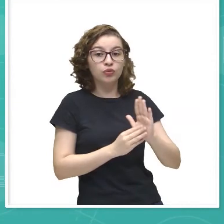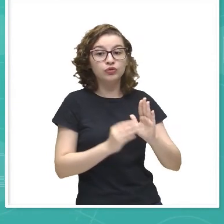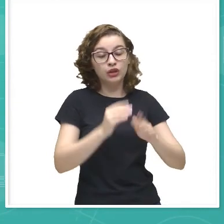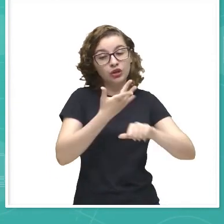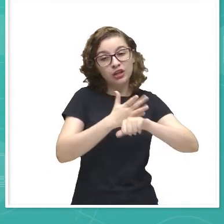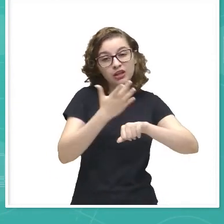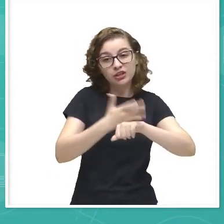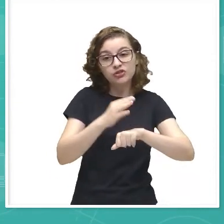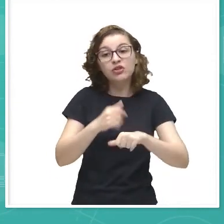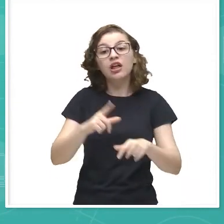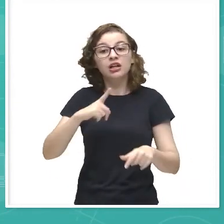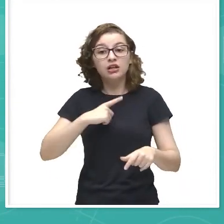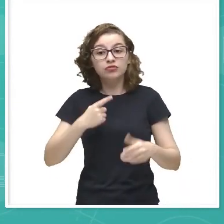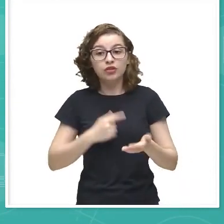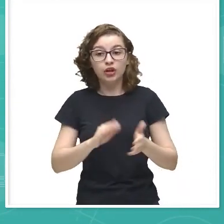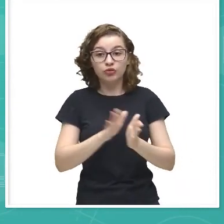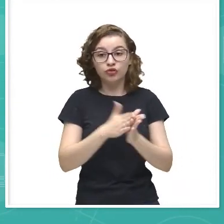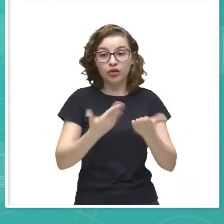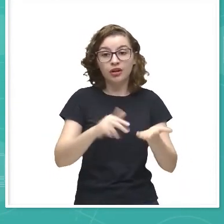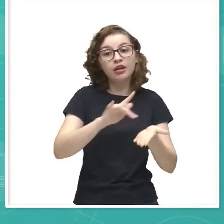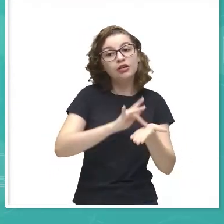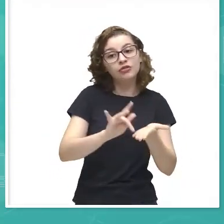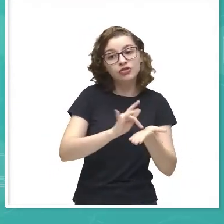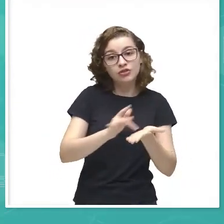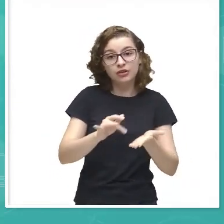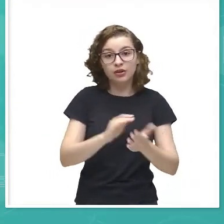estão no caderno digital.